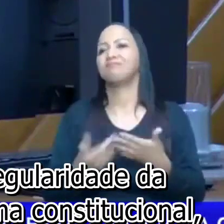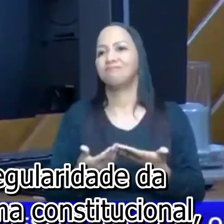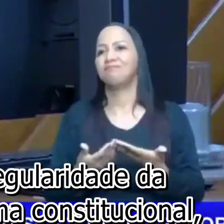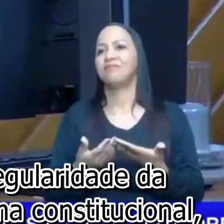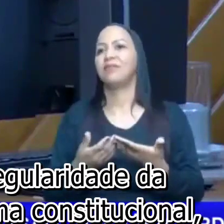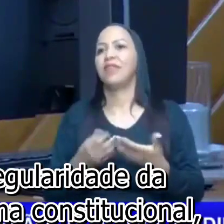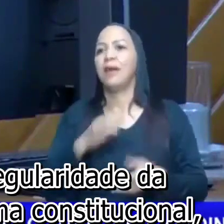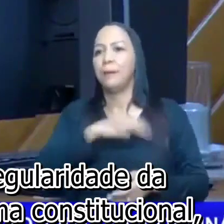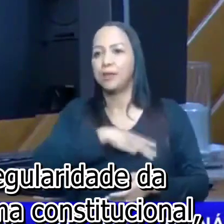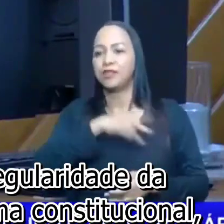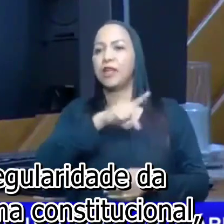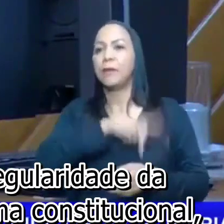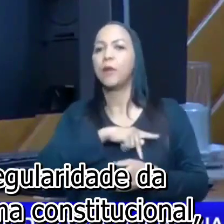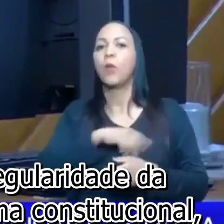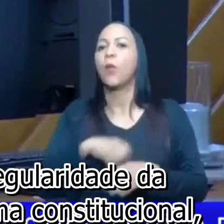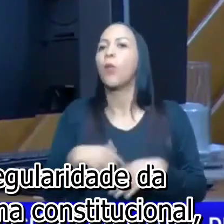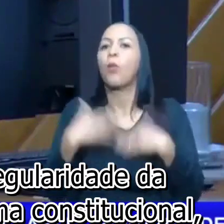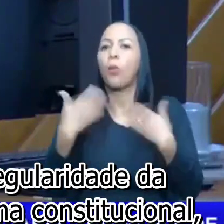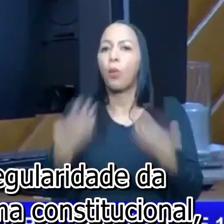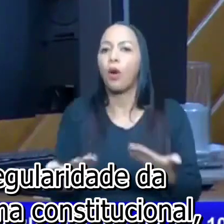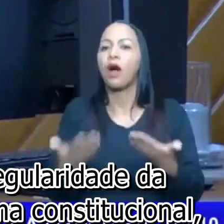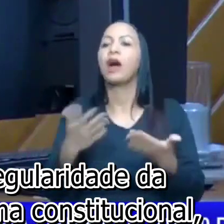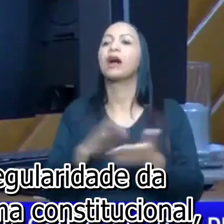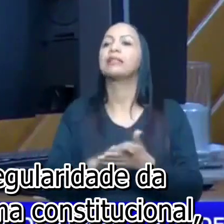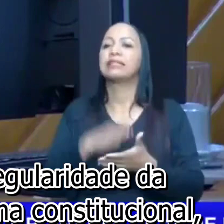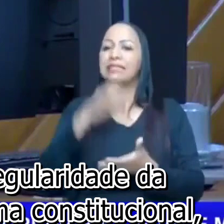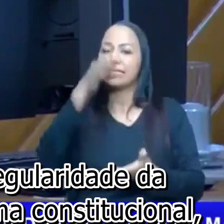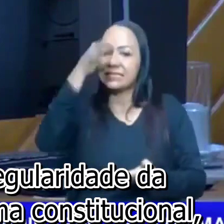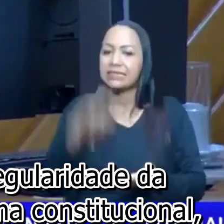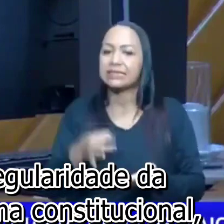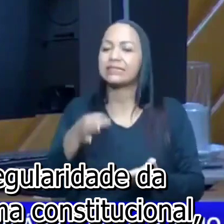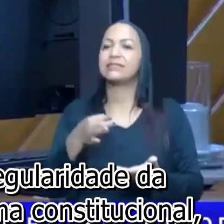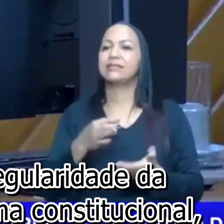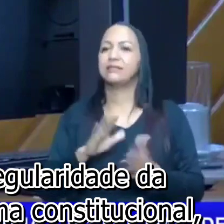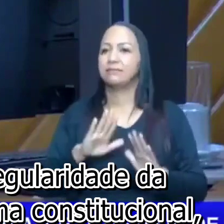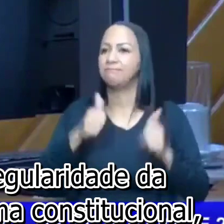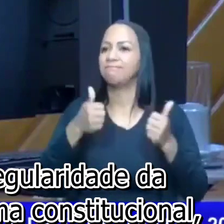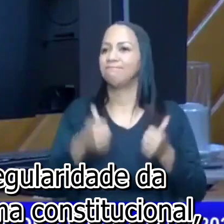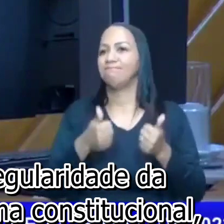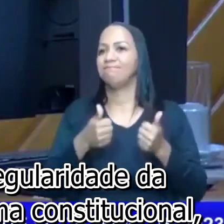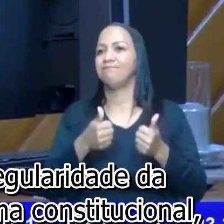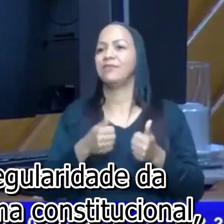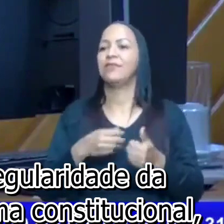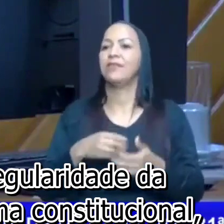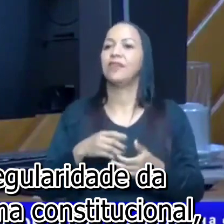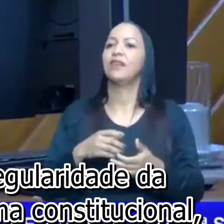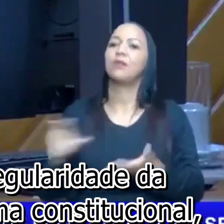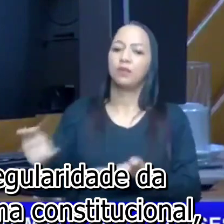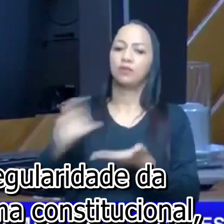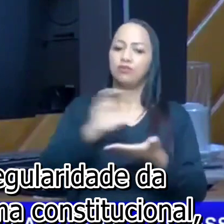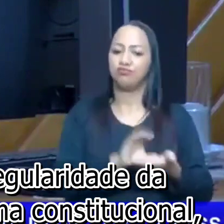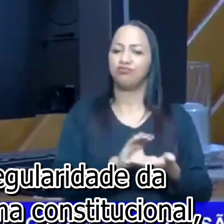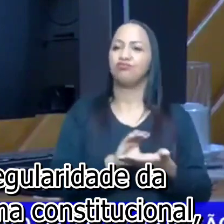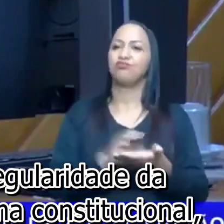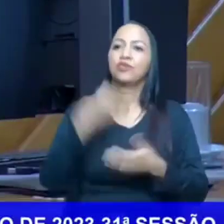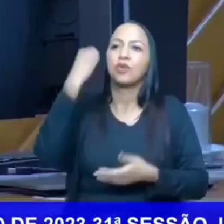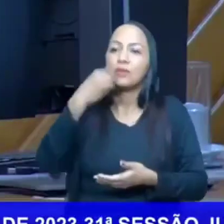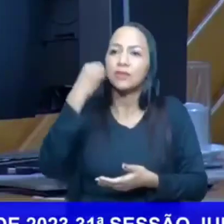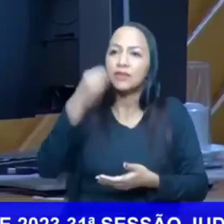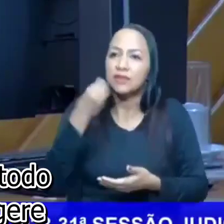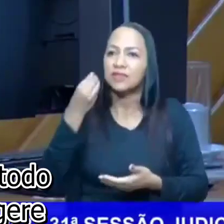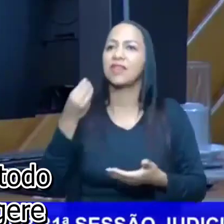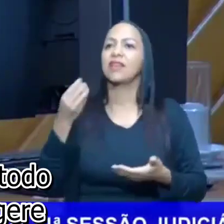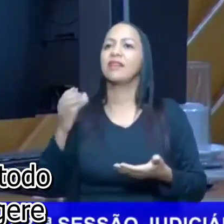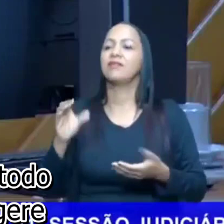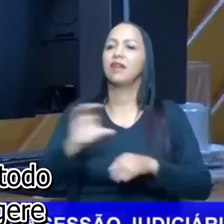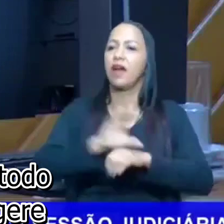Ministério Público Eleitoral é quanto à regularidade da despesa efetuada e que essa despesa observe a norma constitucional.